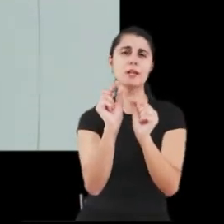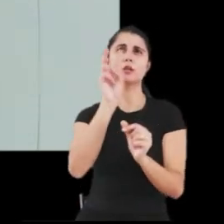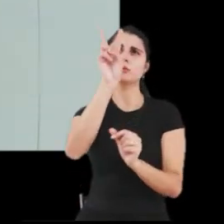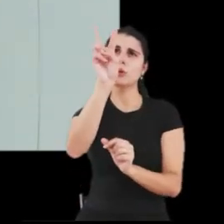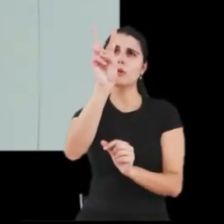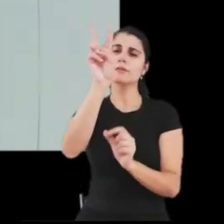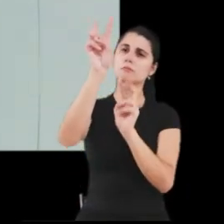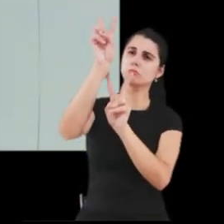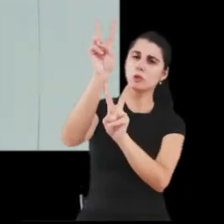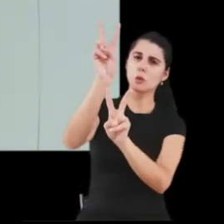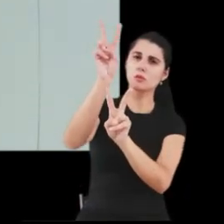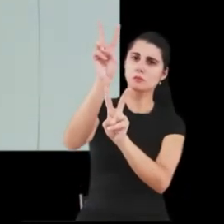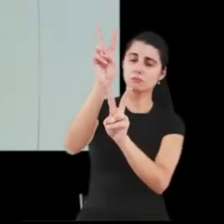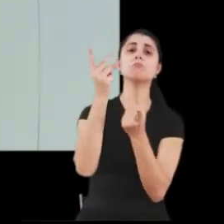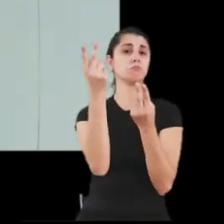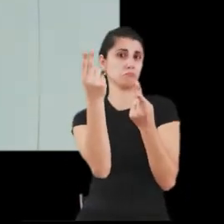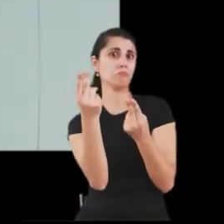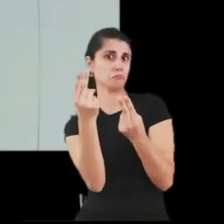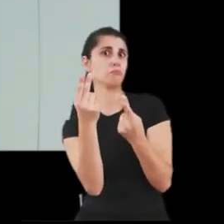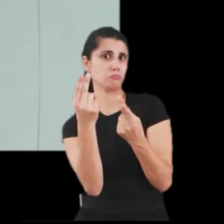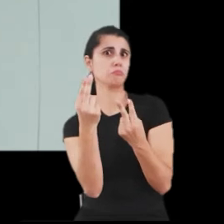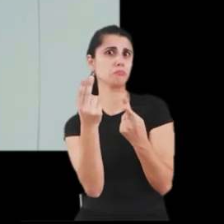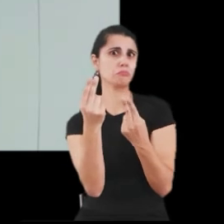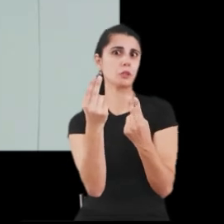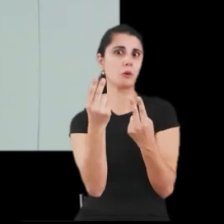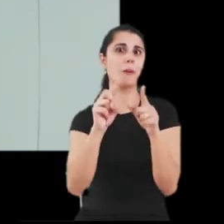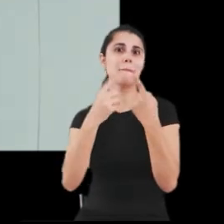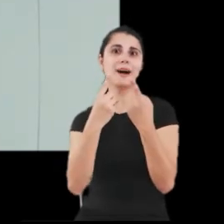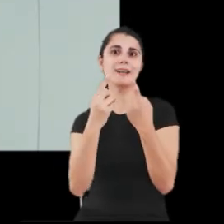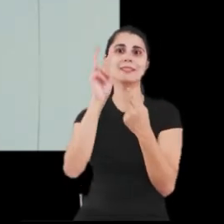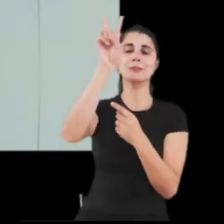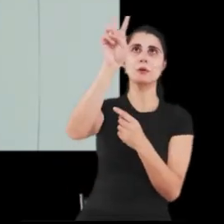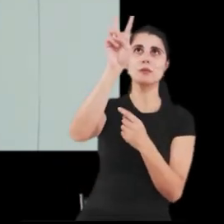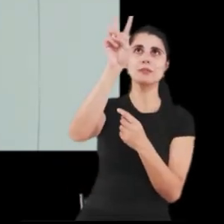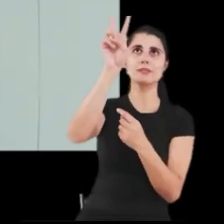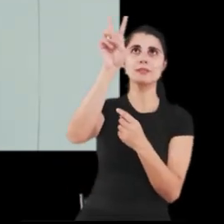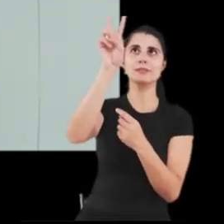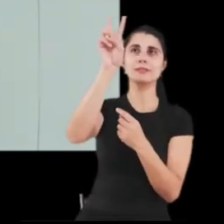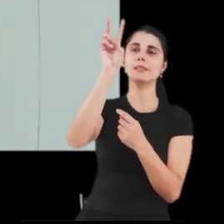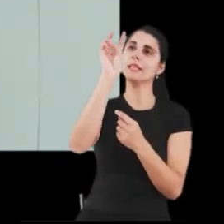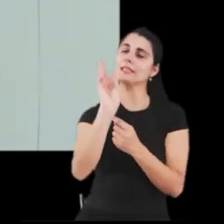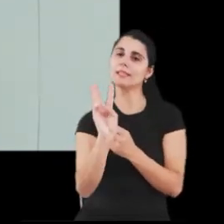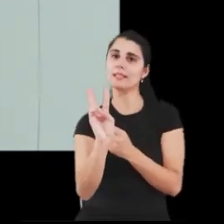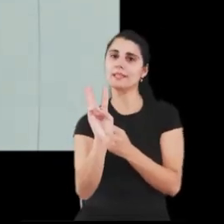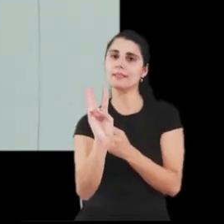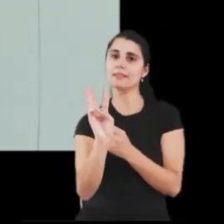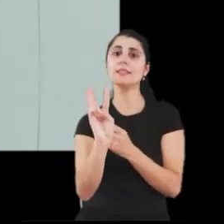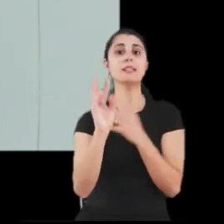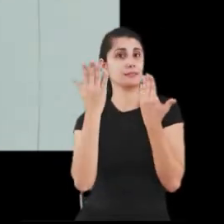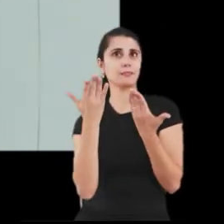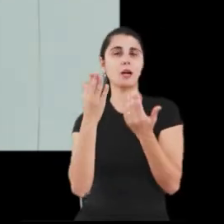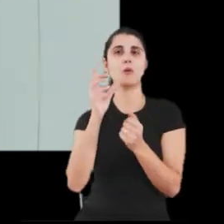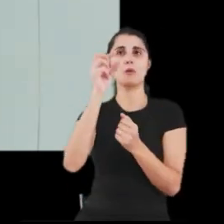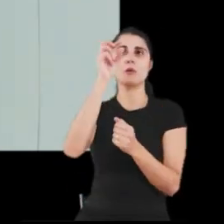é a base igual, 2 e 2 aqui, ó, só que ela tem um expoente menor. Então eu vou utilizar o 2